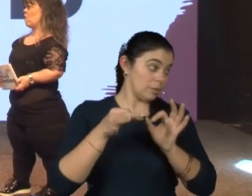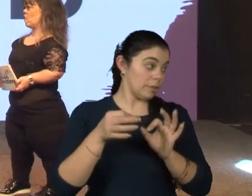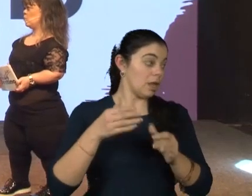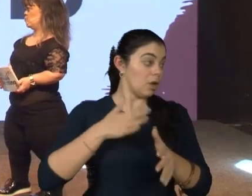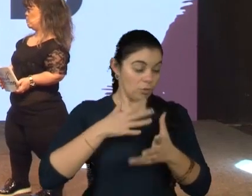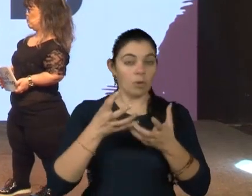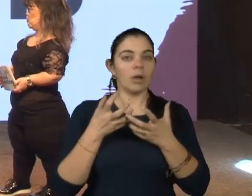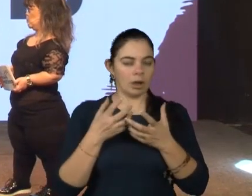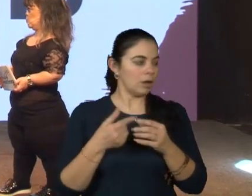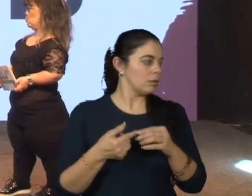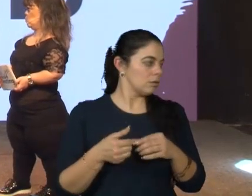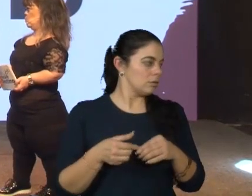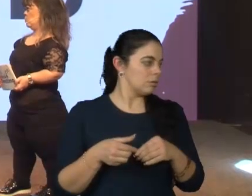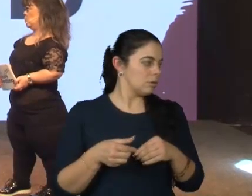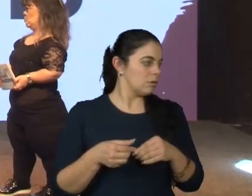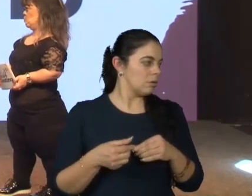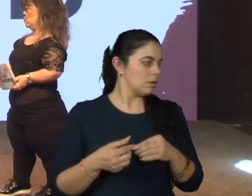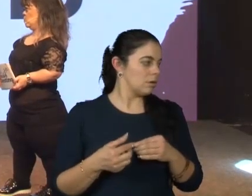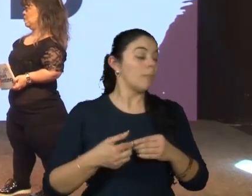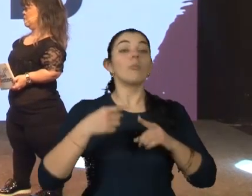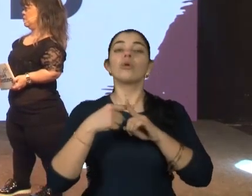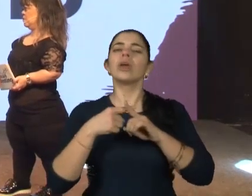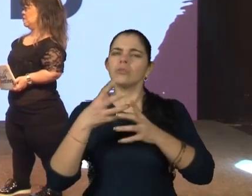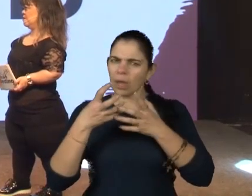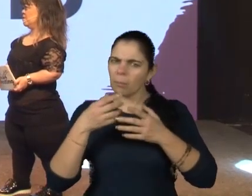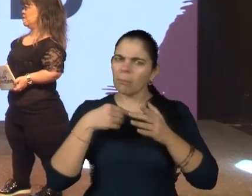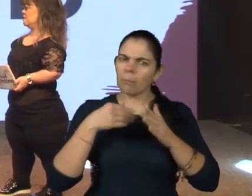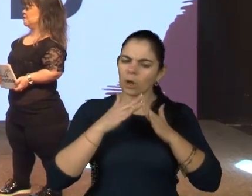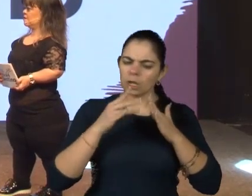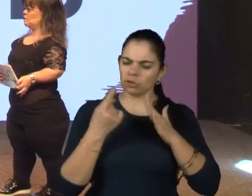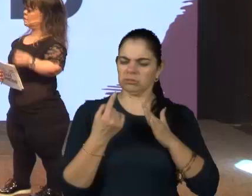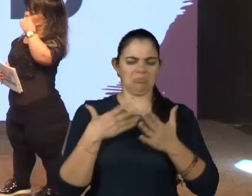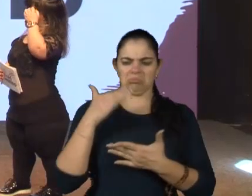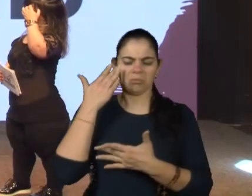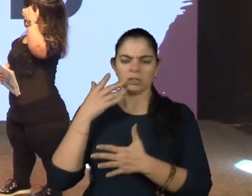quer. Isso, exatamente. Por que você quer morar sozinha, Mariana? Por quê? Porque assim,